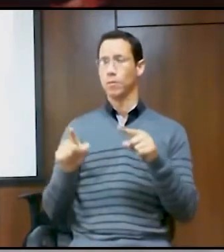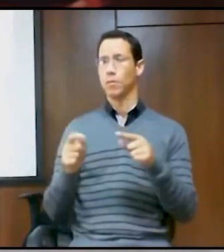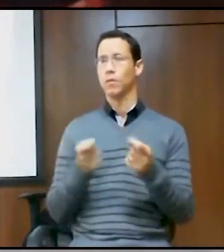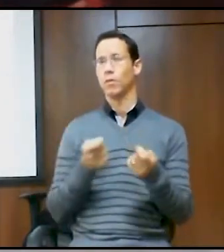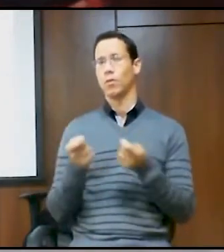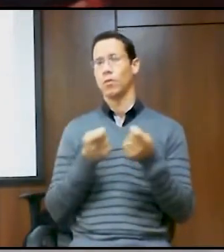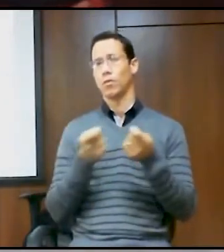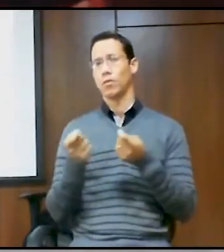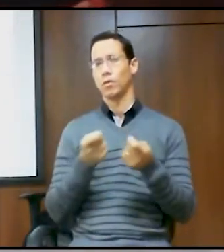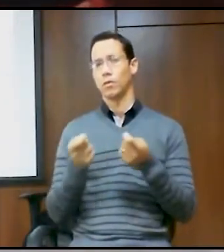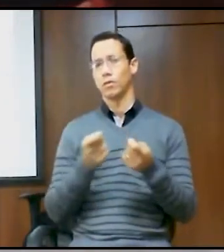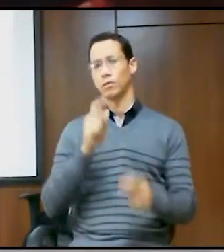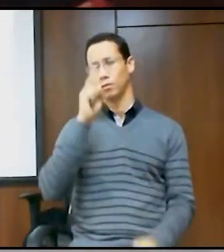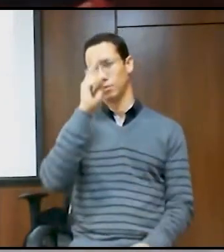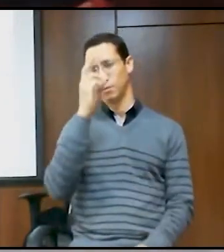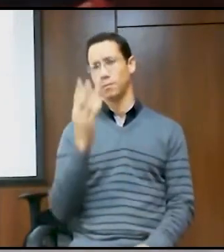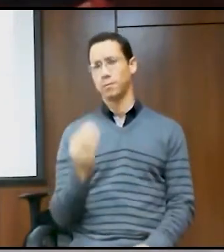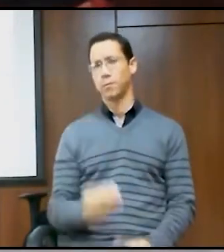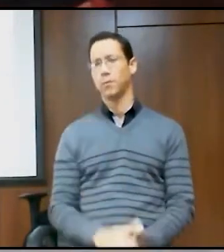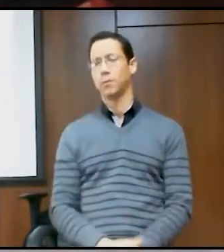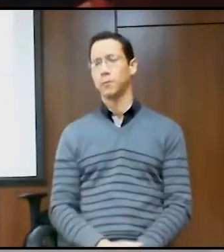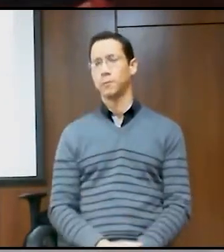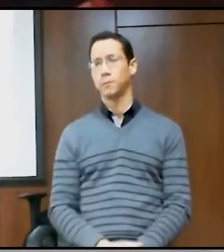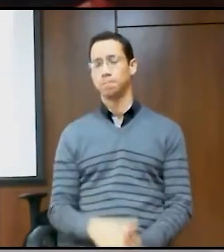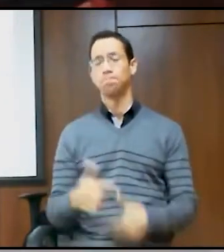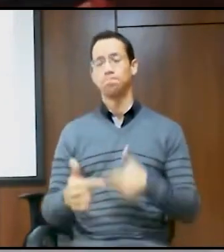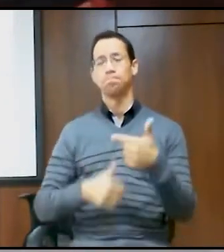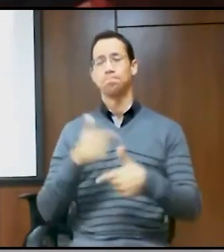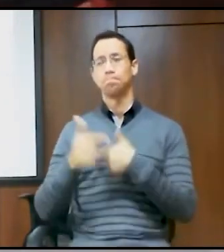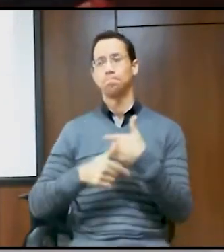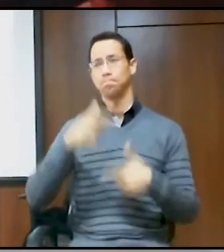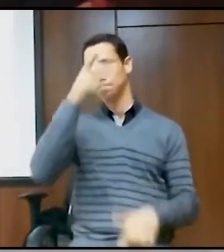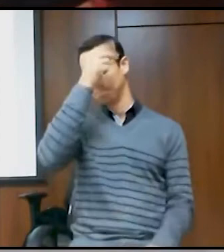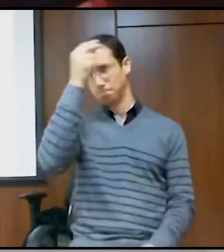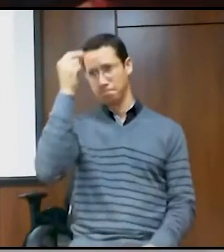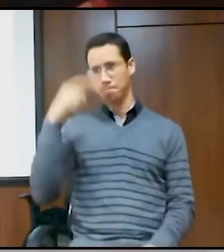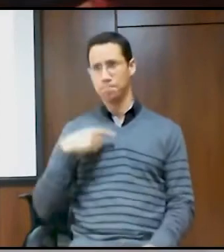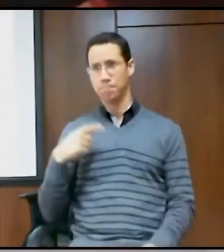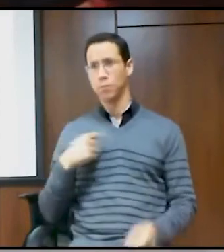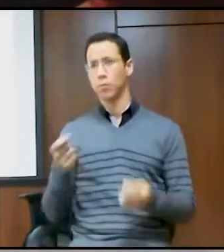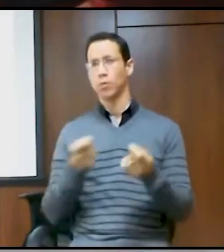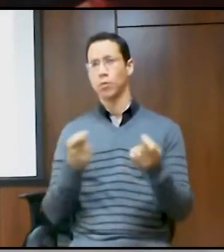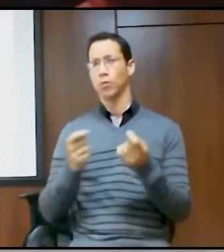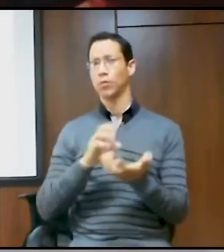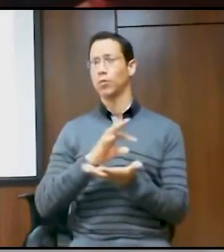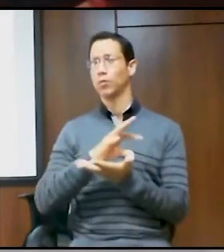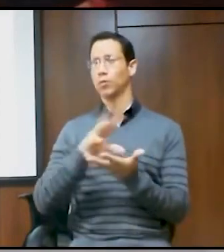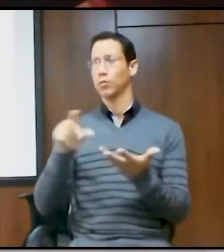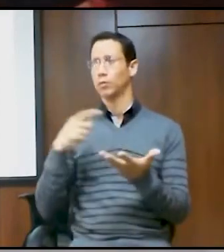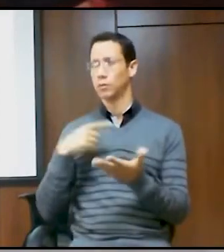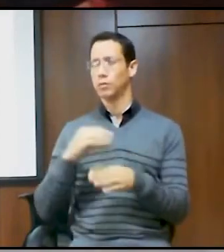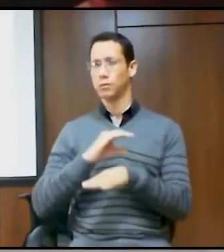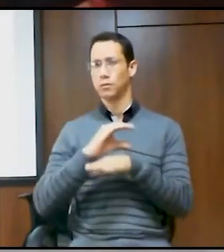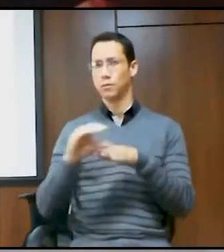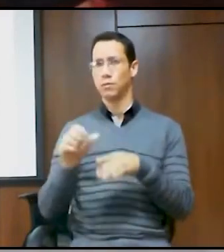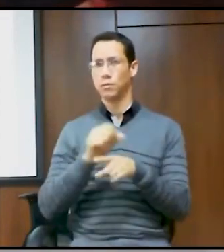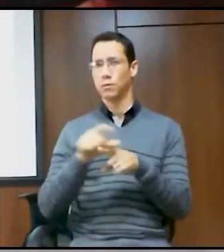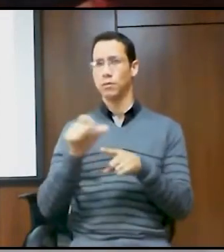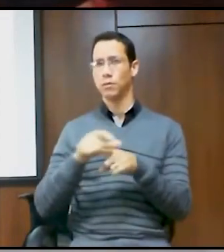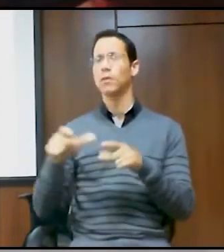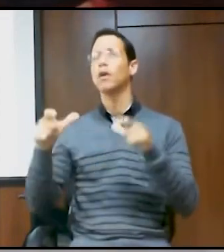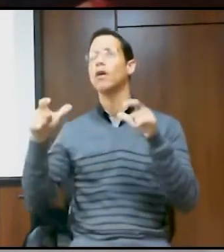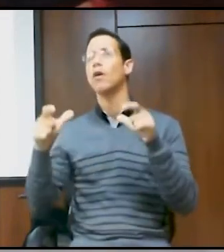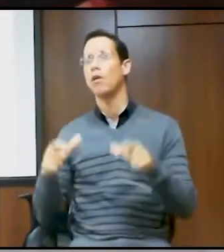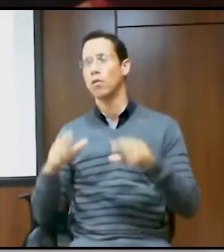controlado. Eu trabalhava na prefeitura nessa época, a gente tinha controle de todo mundo que recebia o auxílio aluguel, aonde estava